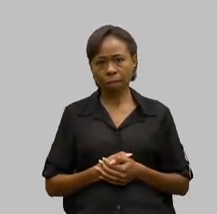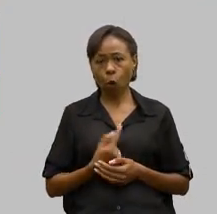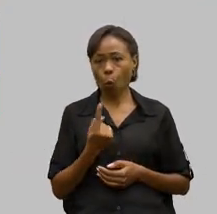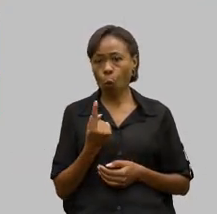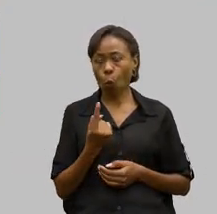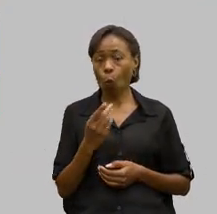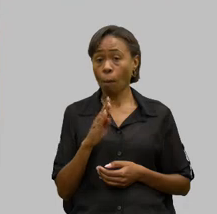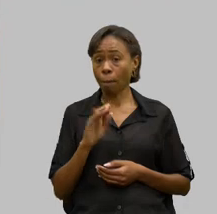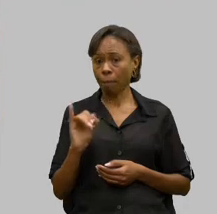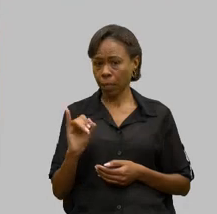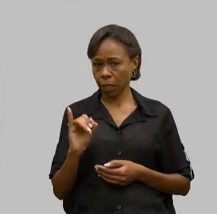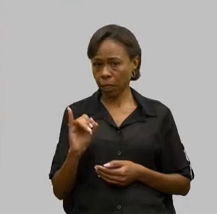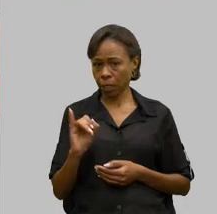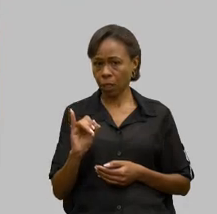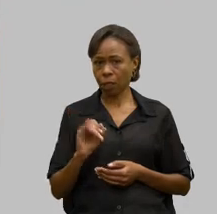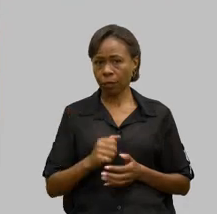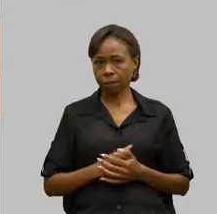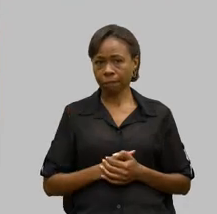Só dá uma olhadinha para mim.